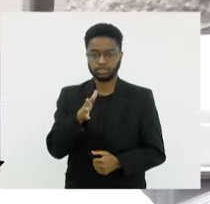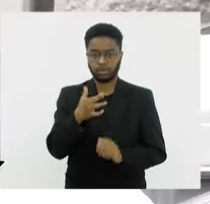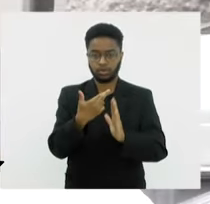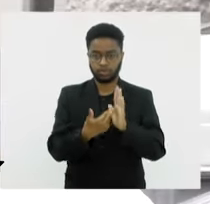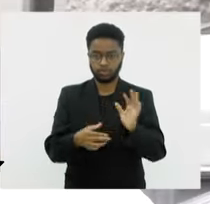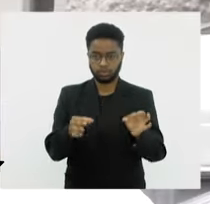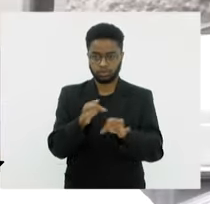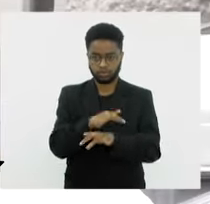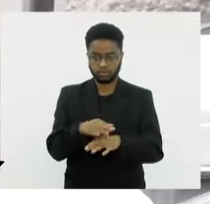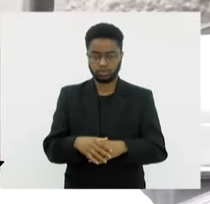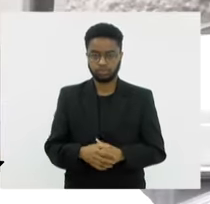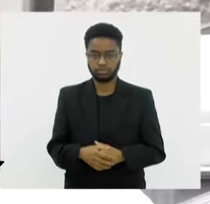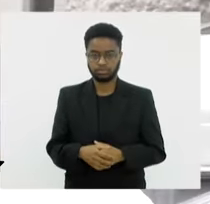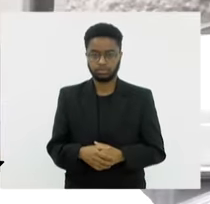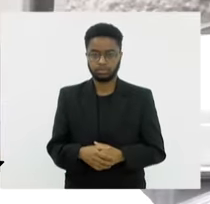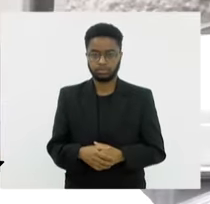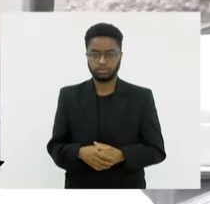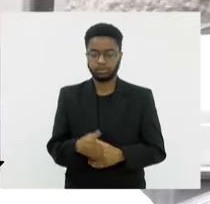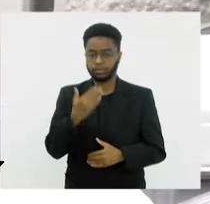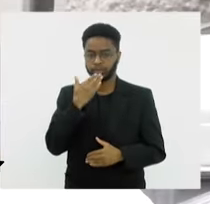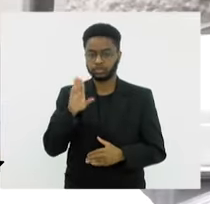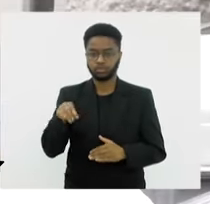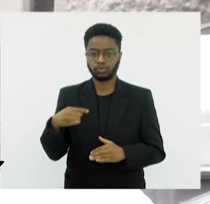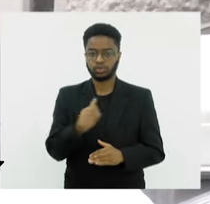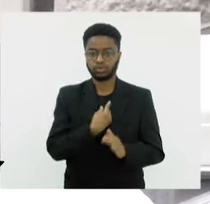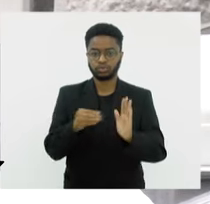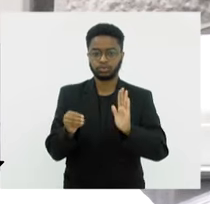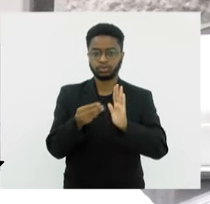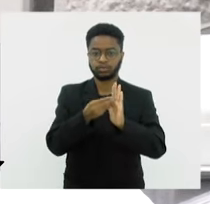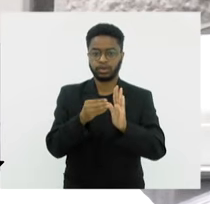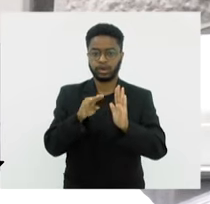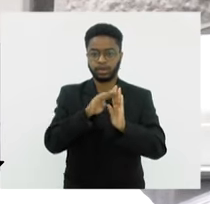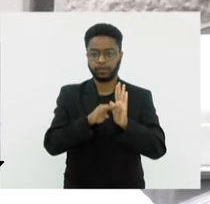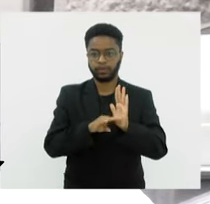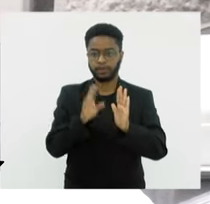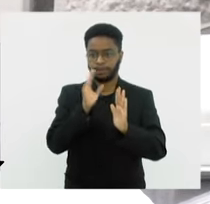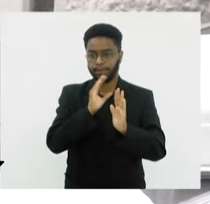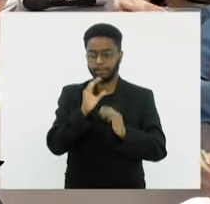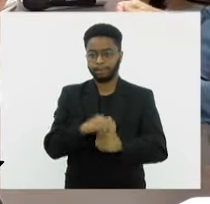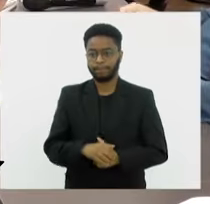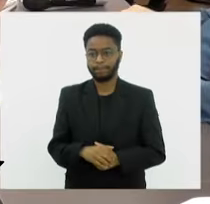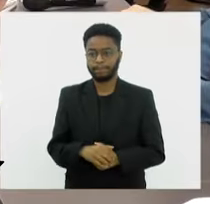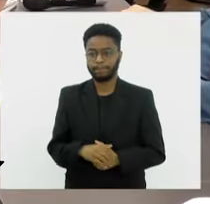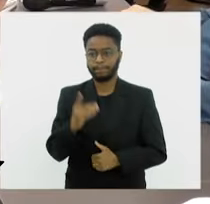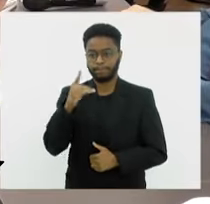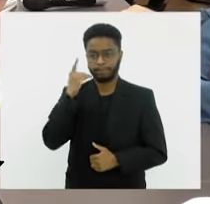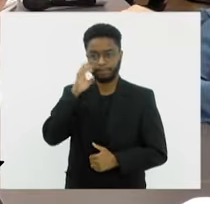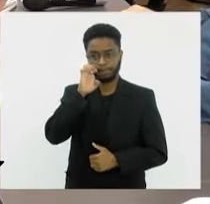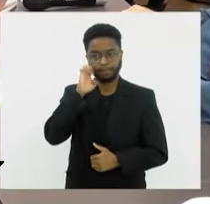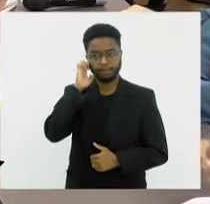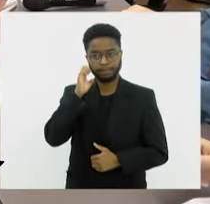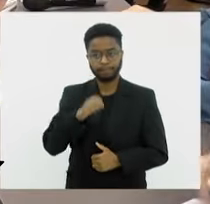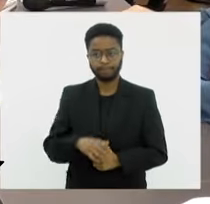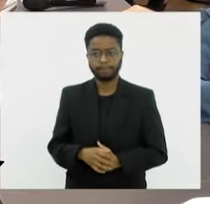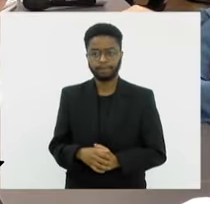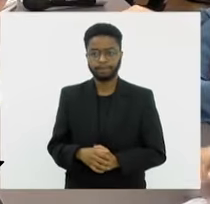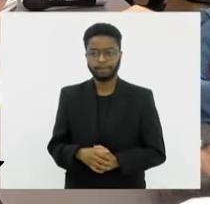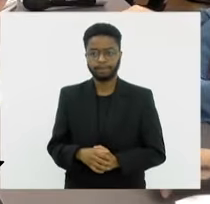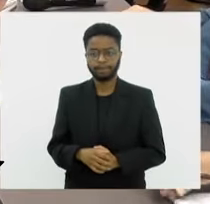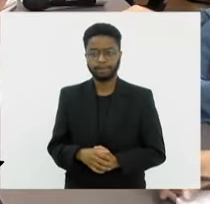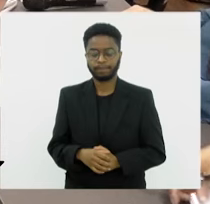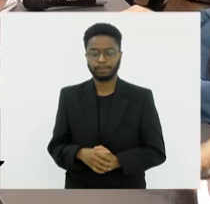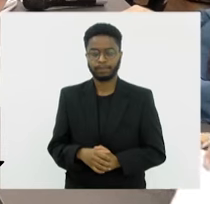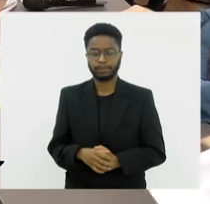Sim. Cobrar aí dos relatores para que a gente possa incluir tão logo. Questão de ordem, presidente. Deputada Élica, me perdoe. 61, por favor.